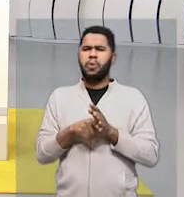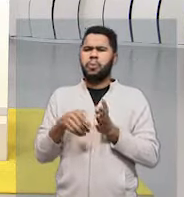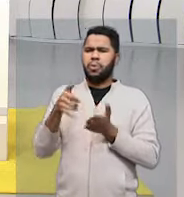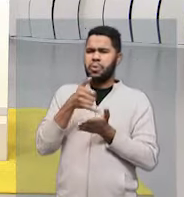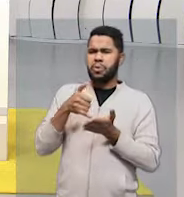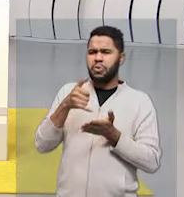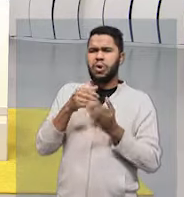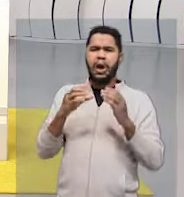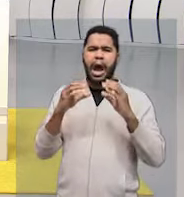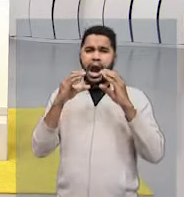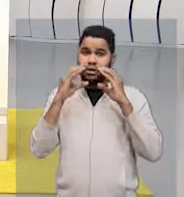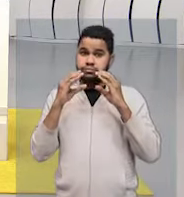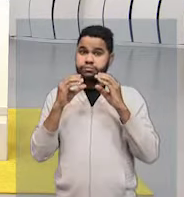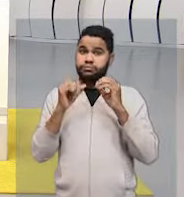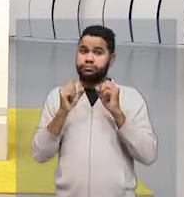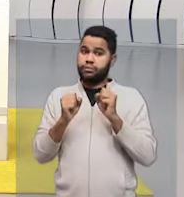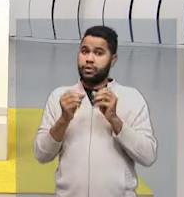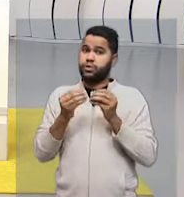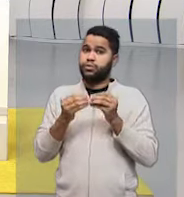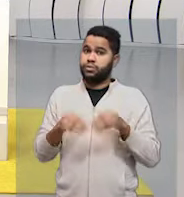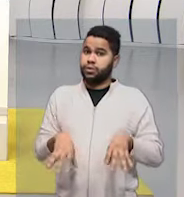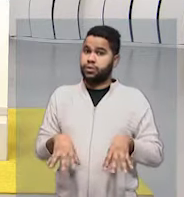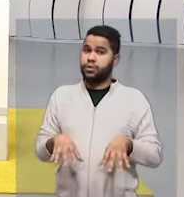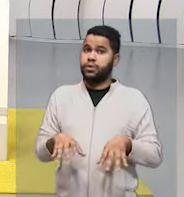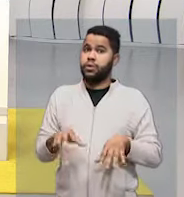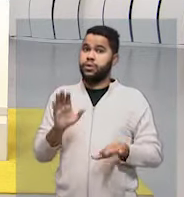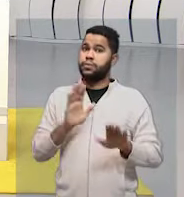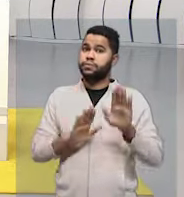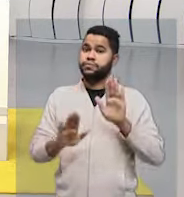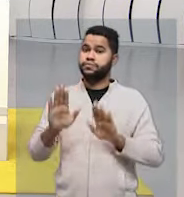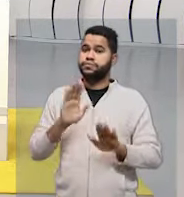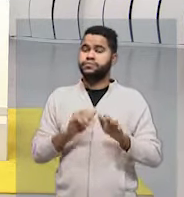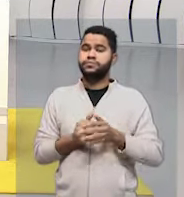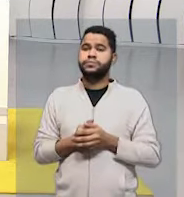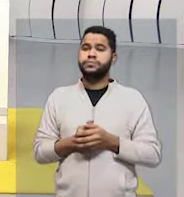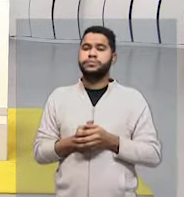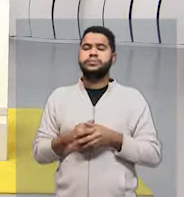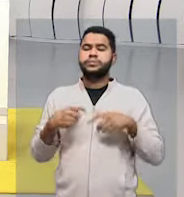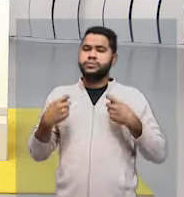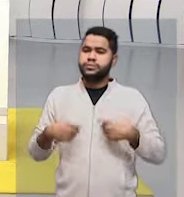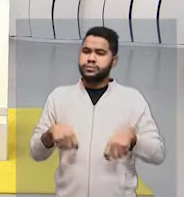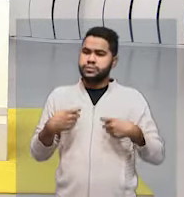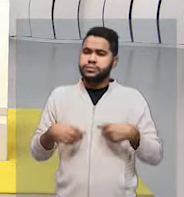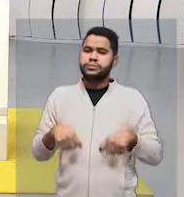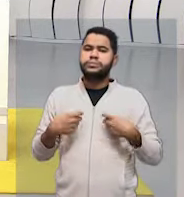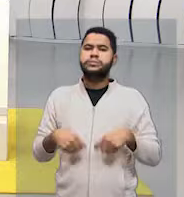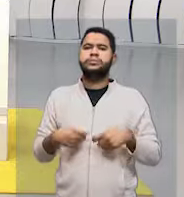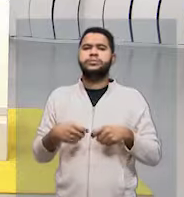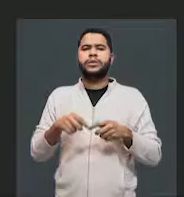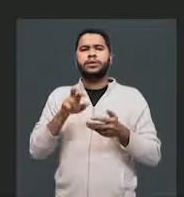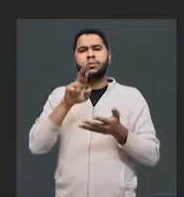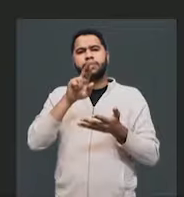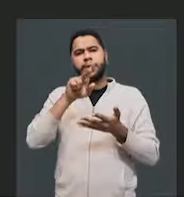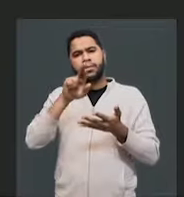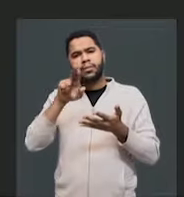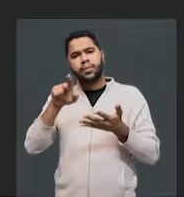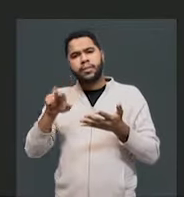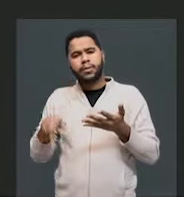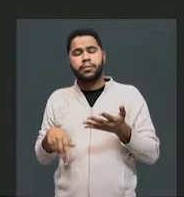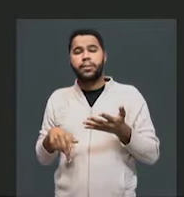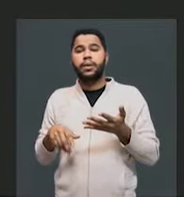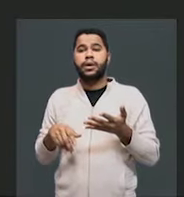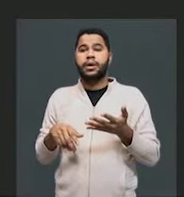em sanduíche, isso pode prejudicar, tá? Muita gordura pode prejudicar. Tem que ter bastante variedade de nutrientes.